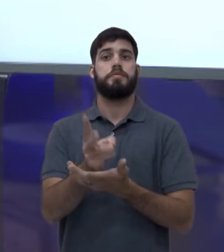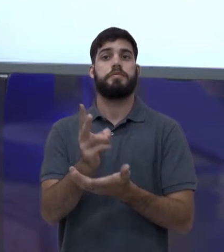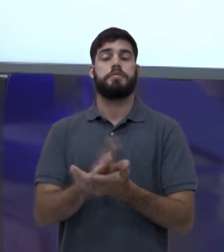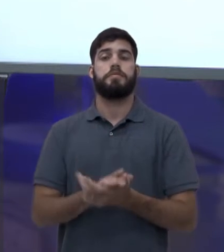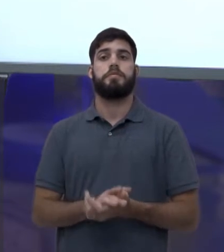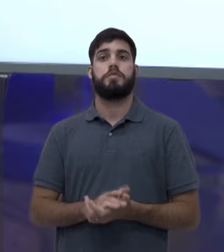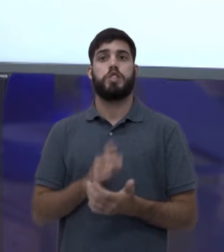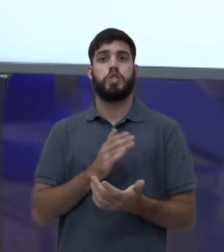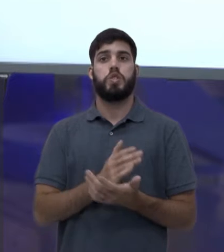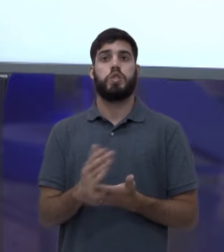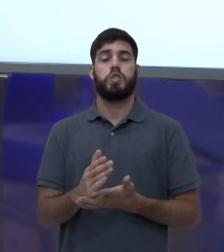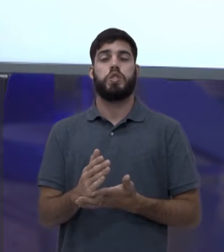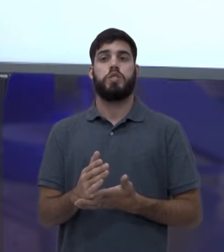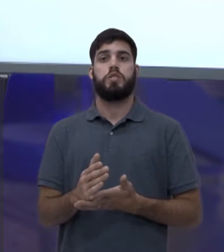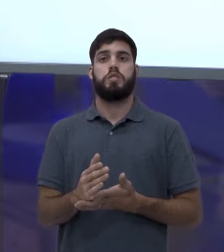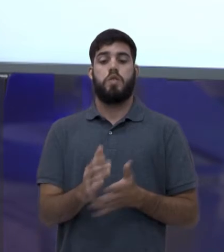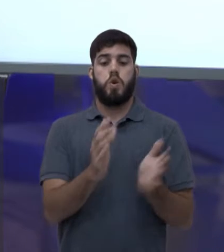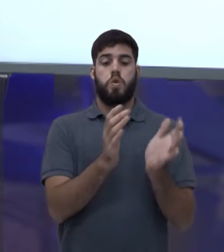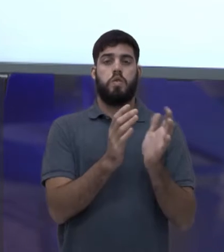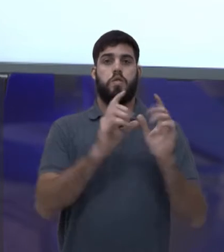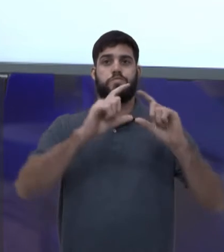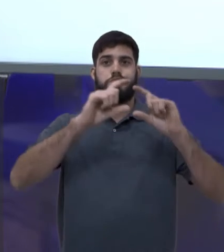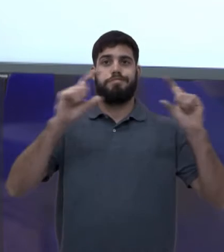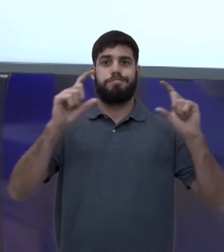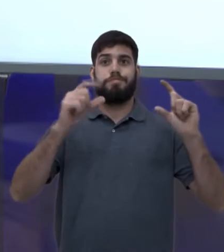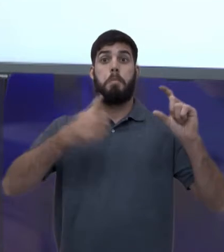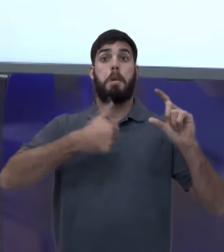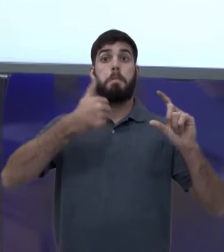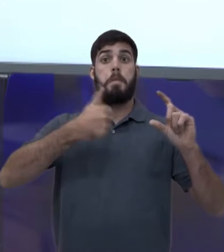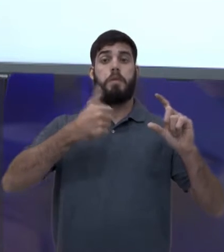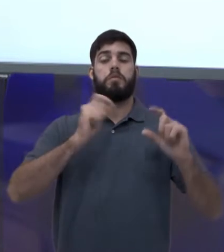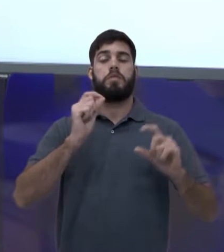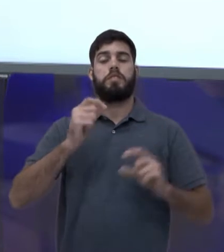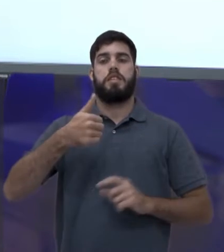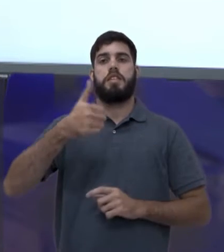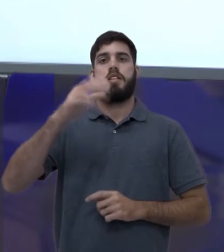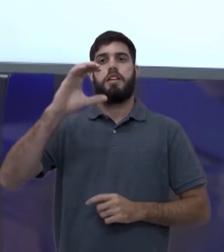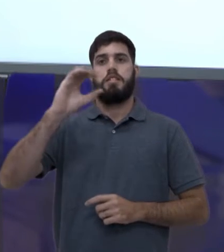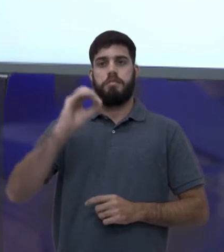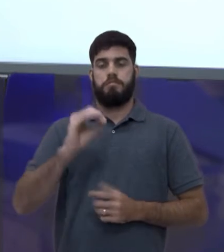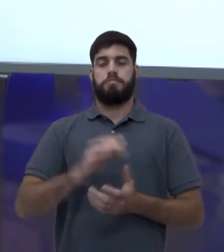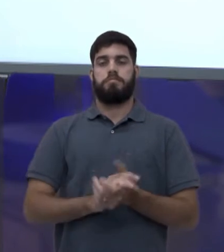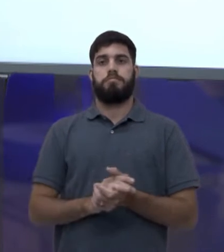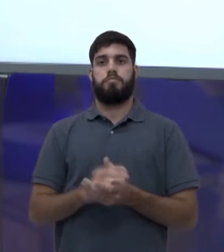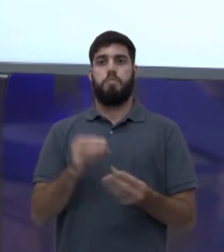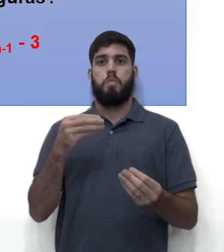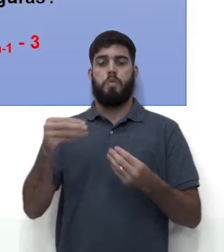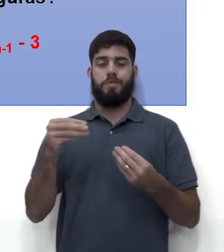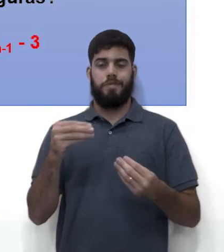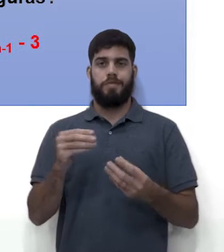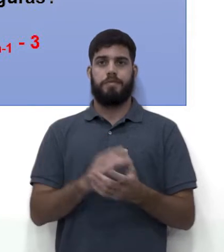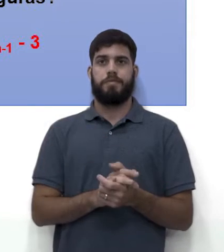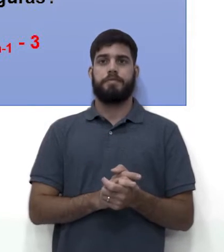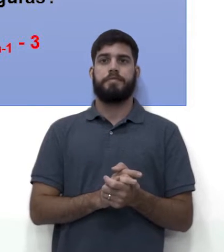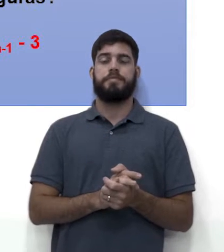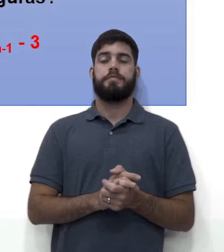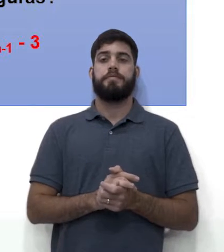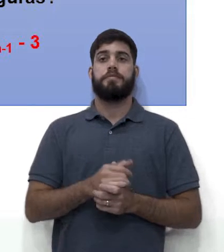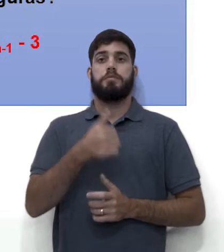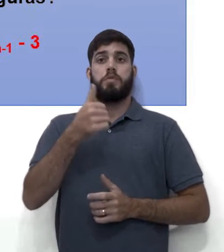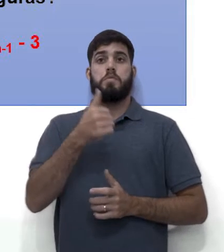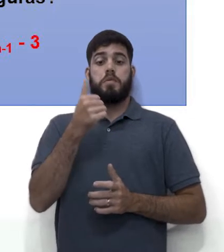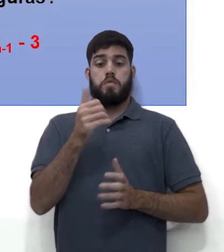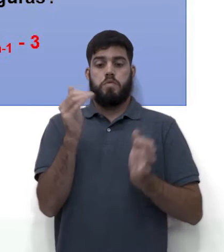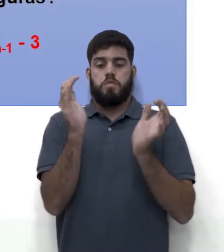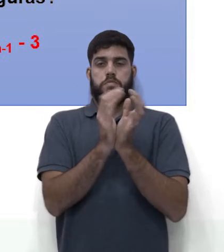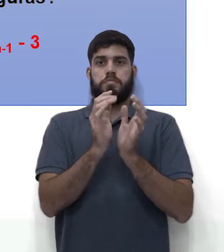inicialmente do termo 10. Então, a gente tem 10 bonequinhas de barros, ou seja, o primeiro termo dessa